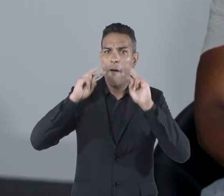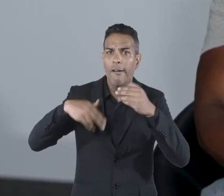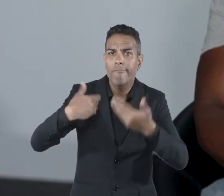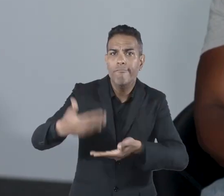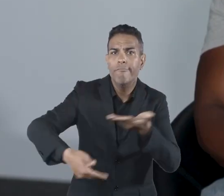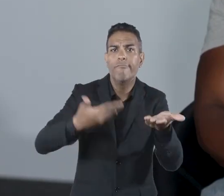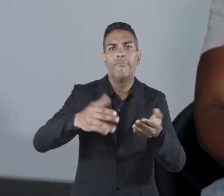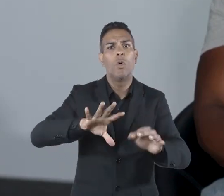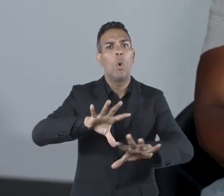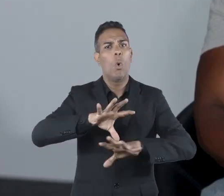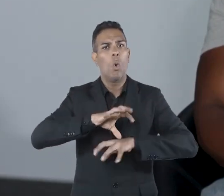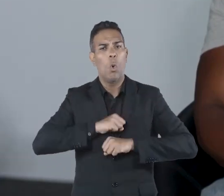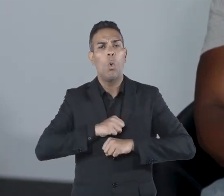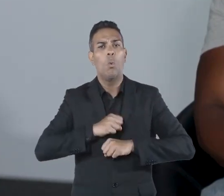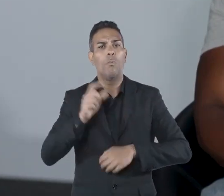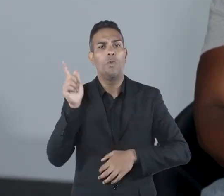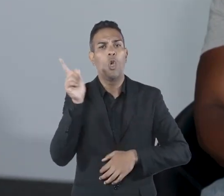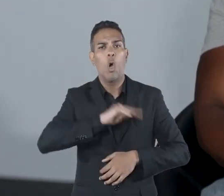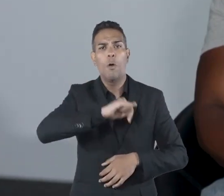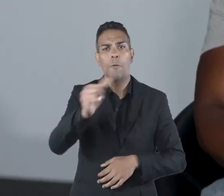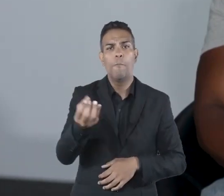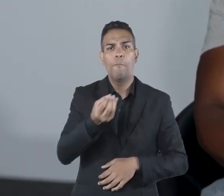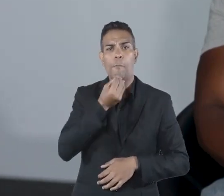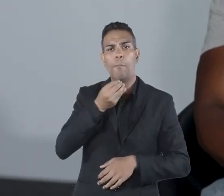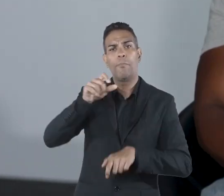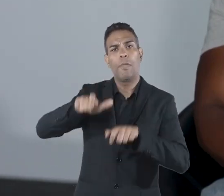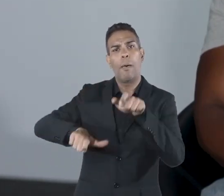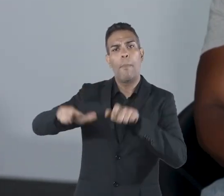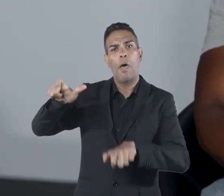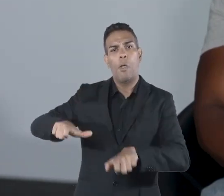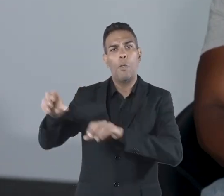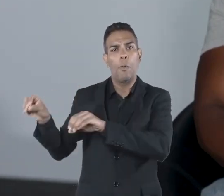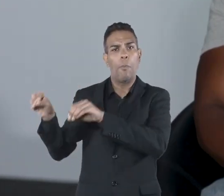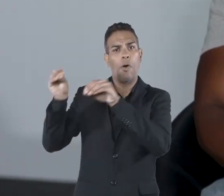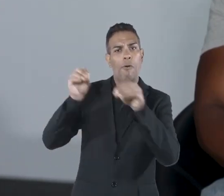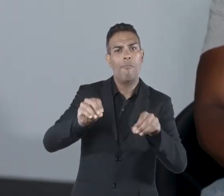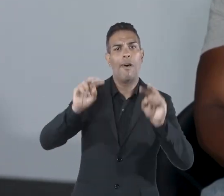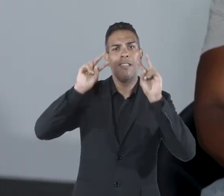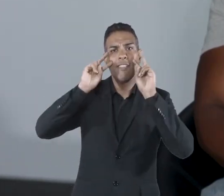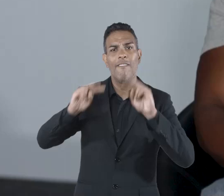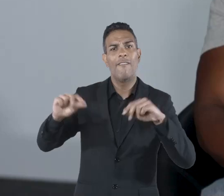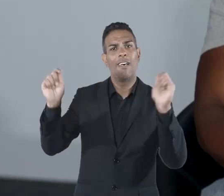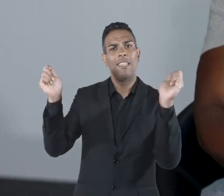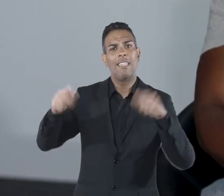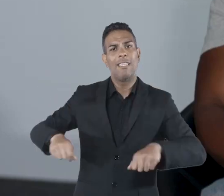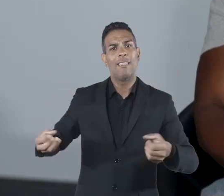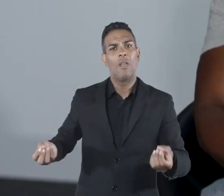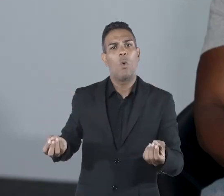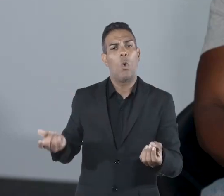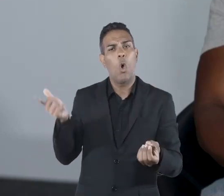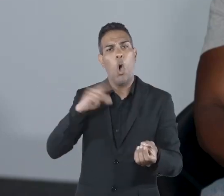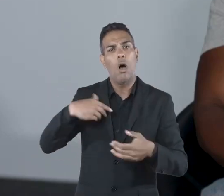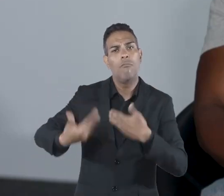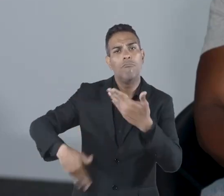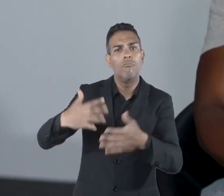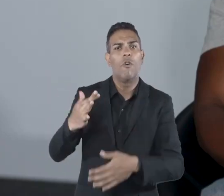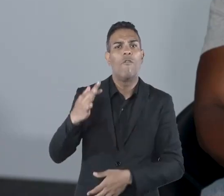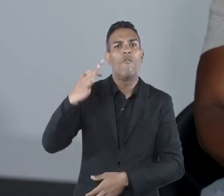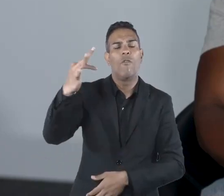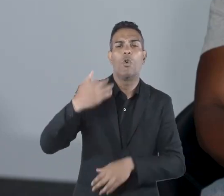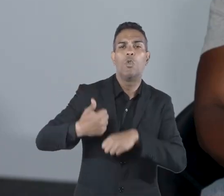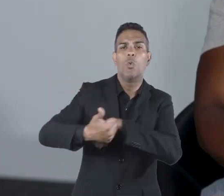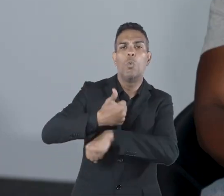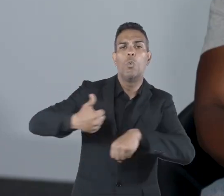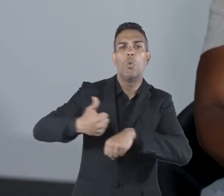e como é esse processo, né, de criar essa oportunidade para as pessoas de serem